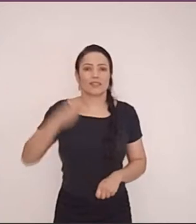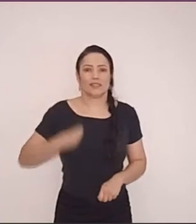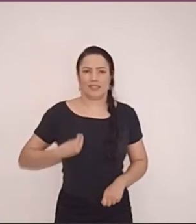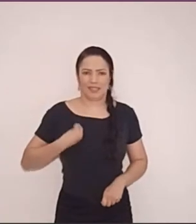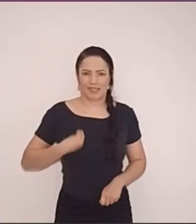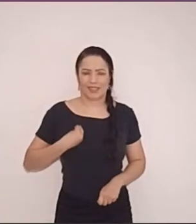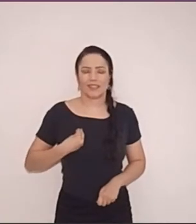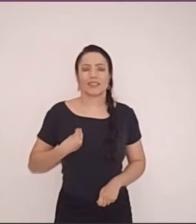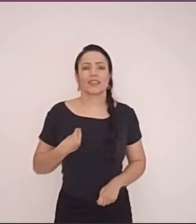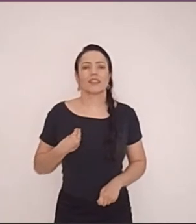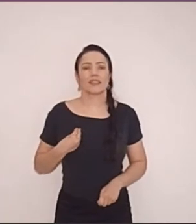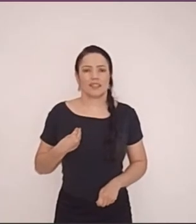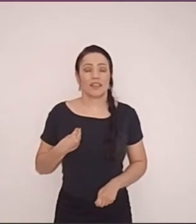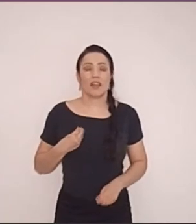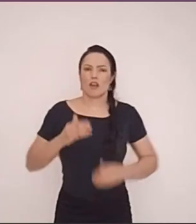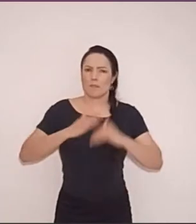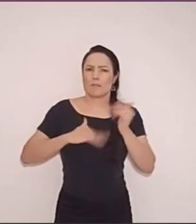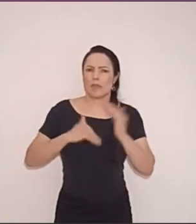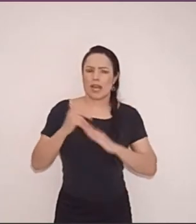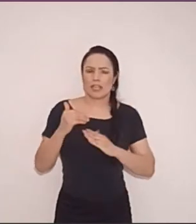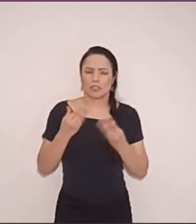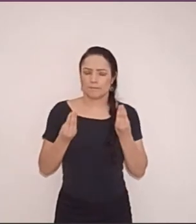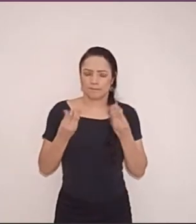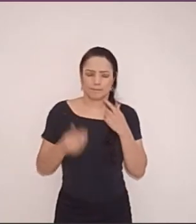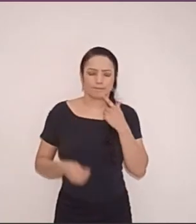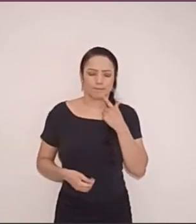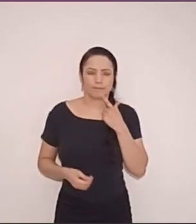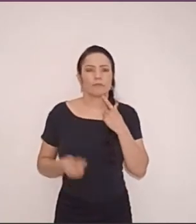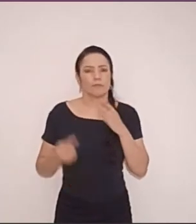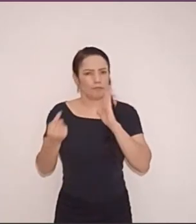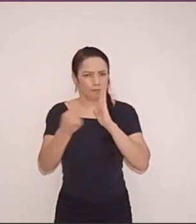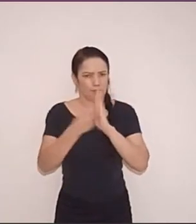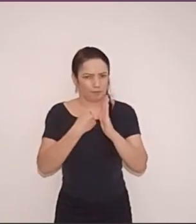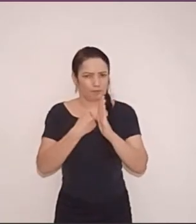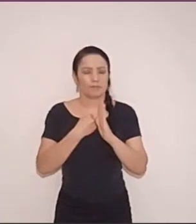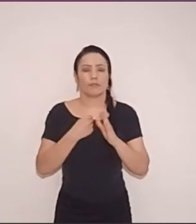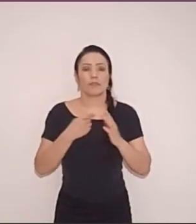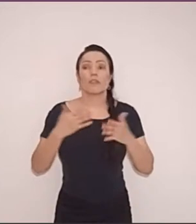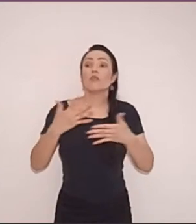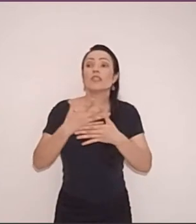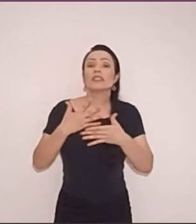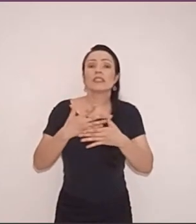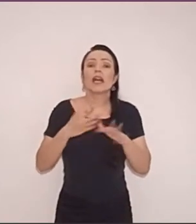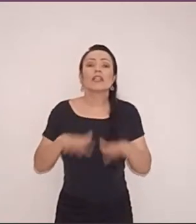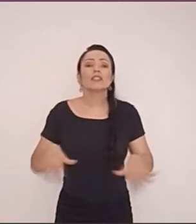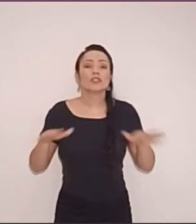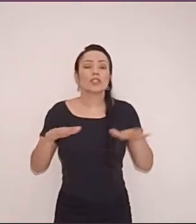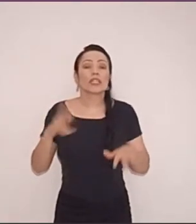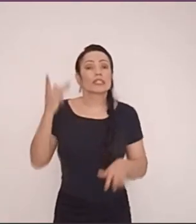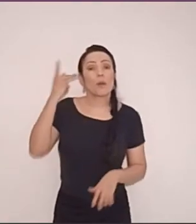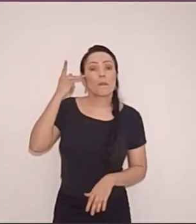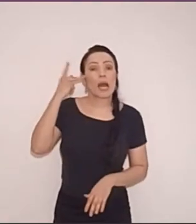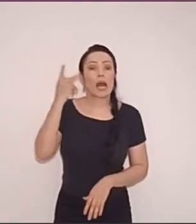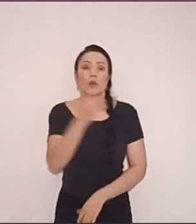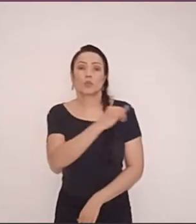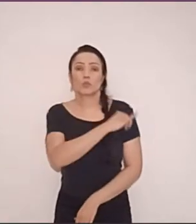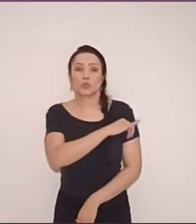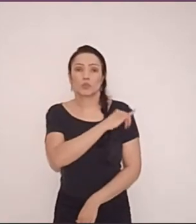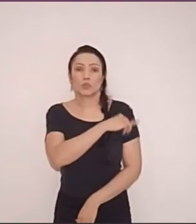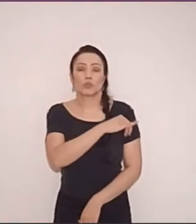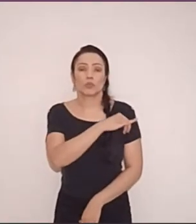vida pontos da praia é ele perguntou uma cidade grande como São Paulo como no Rio de Janeiro